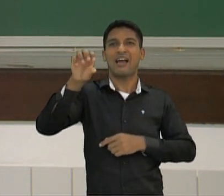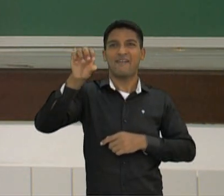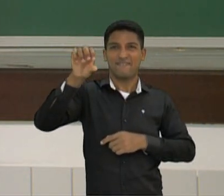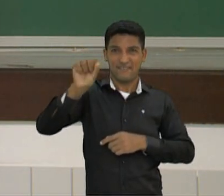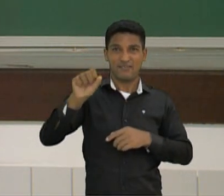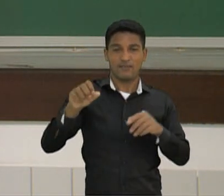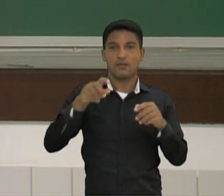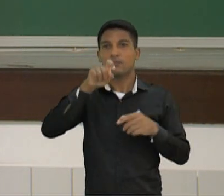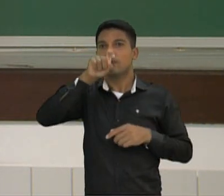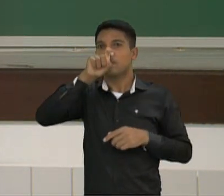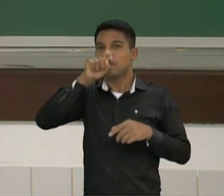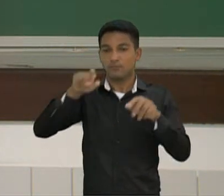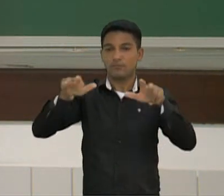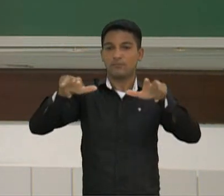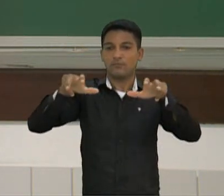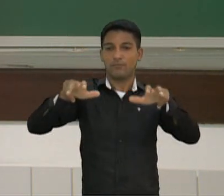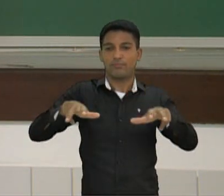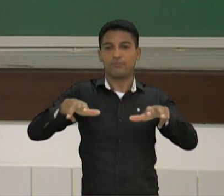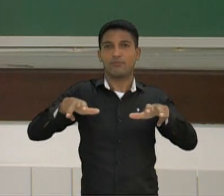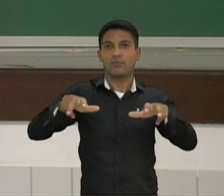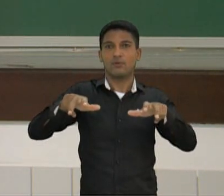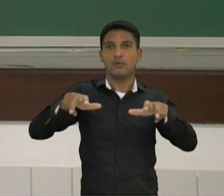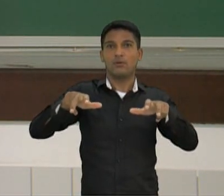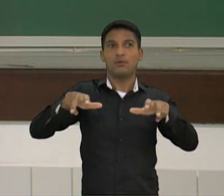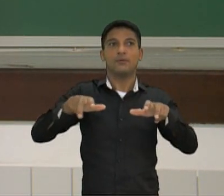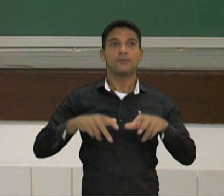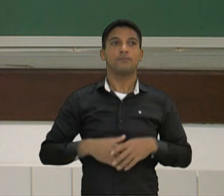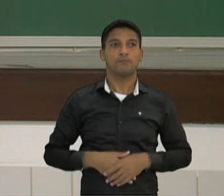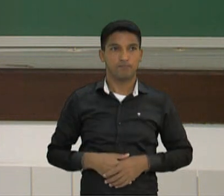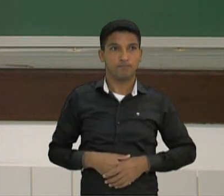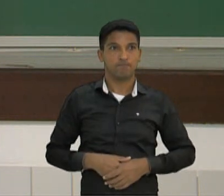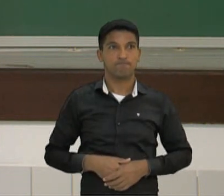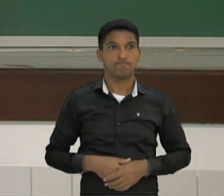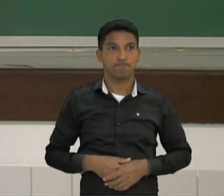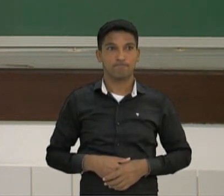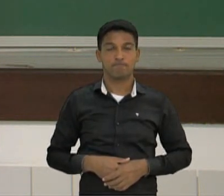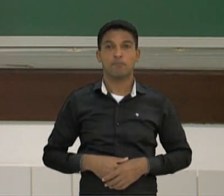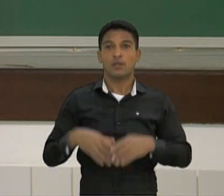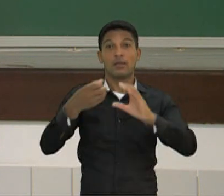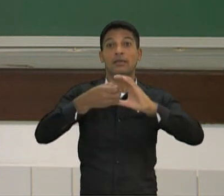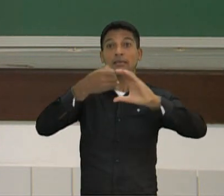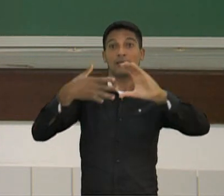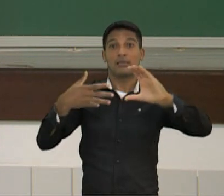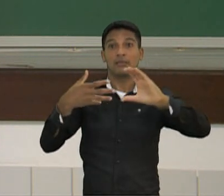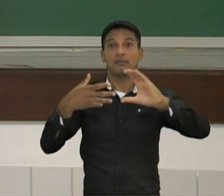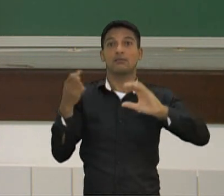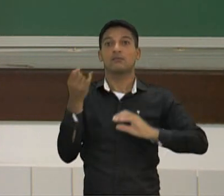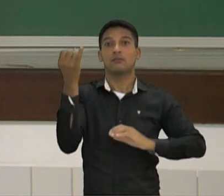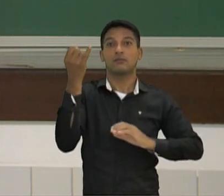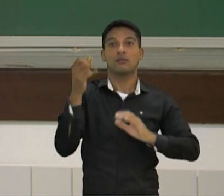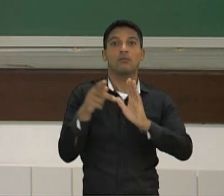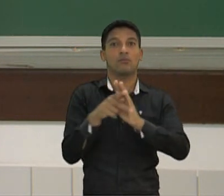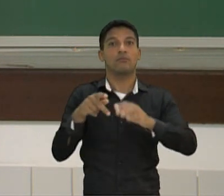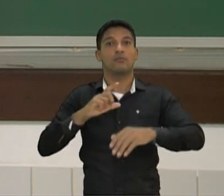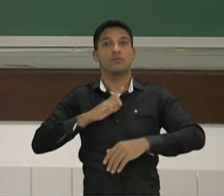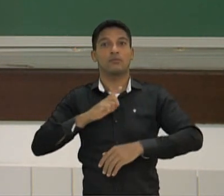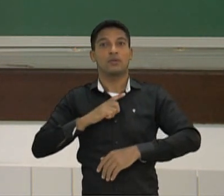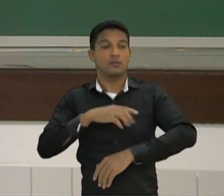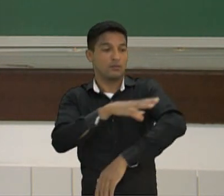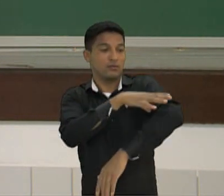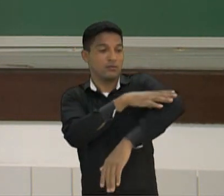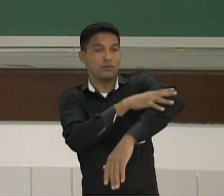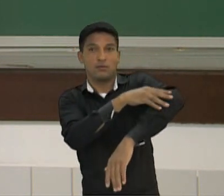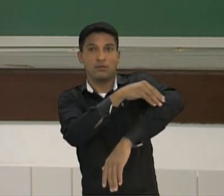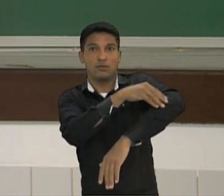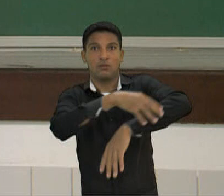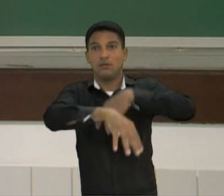que esse ser apresentava bico e a presença de dentes também, tá? Outras características importantes é a presença de penas, que é muito